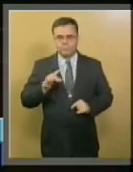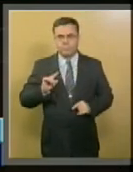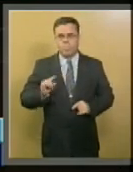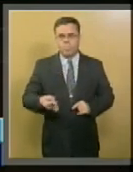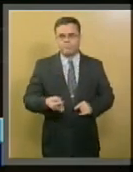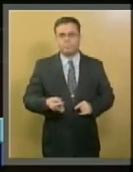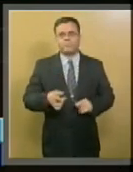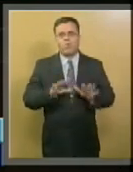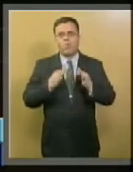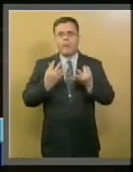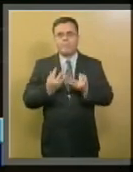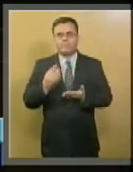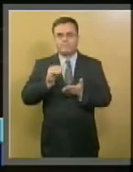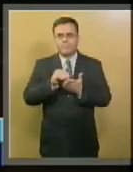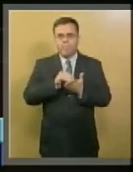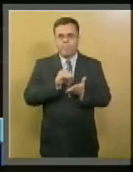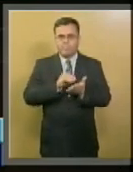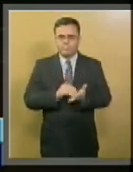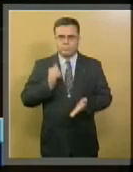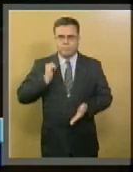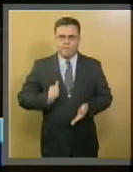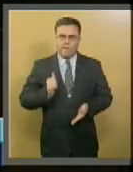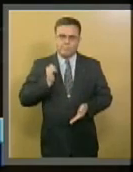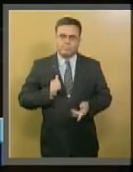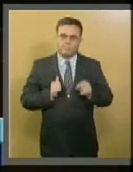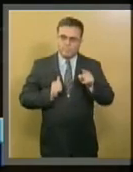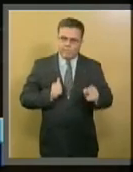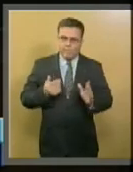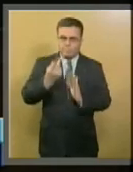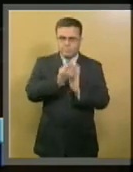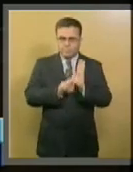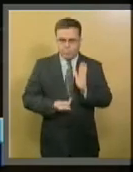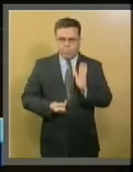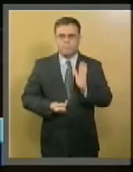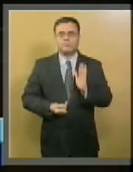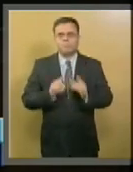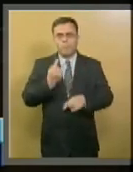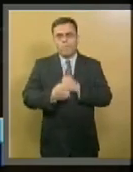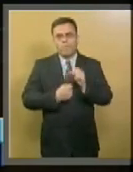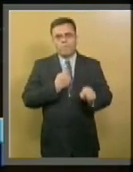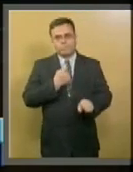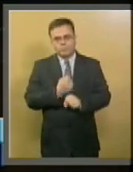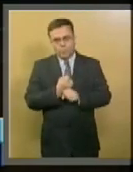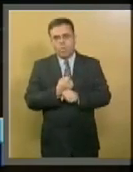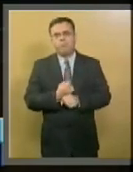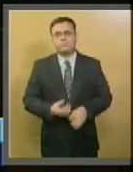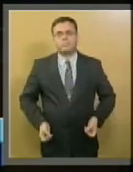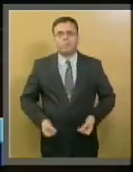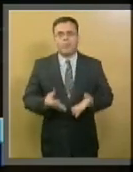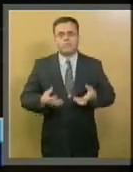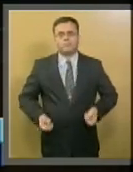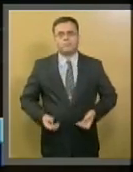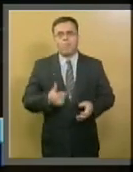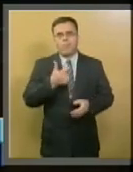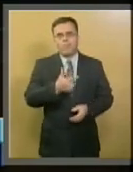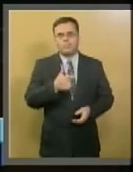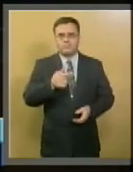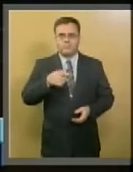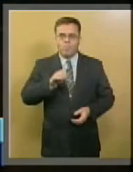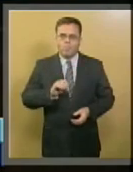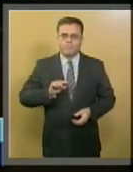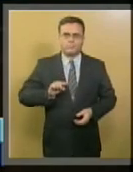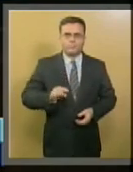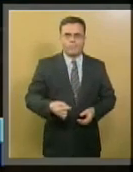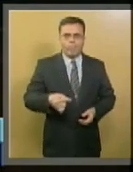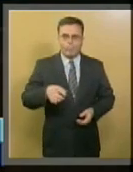de Londrina cadastradas no programa Bolsa Família. O projeto é de um ano e a prefeitura deve gastar R$ 270 mil. Reais.